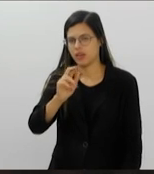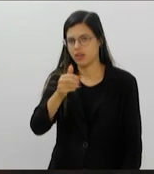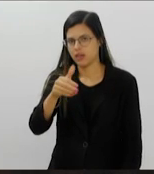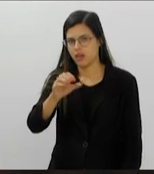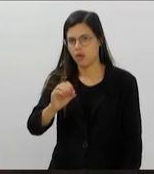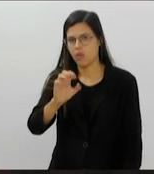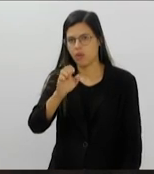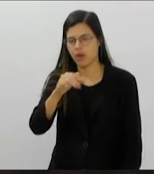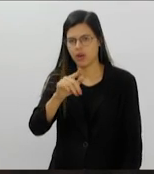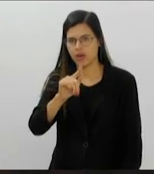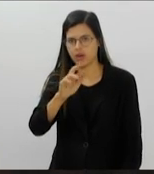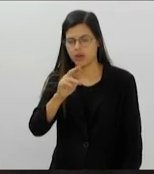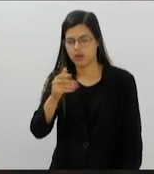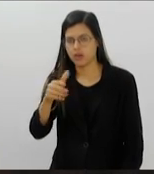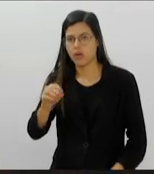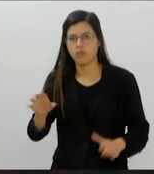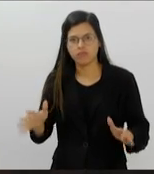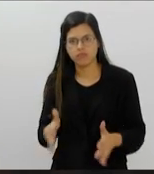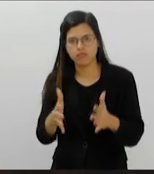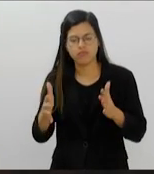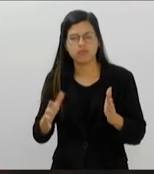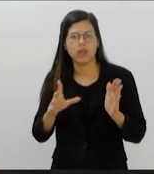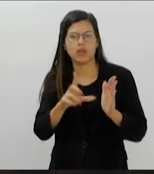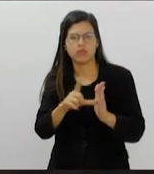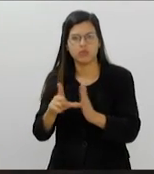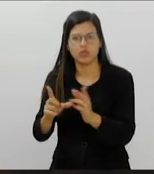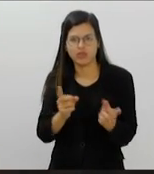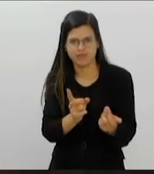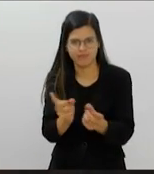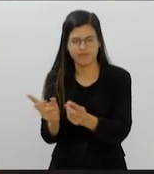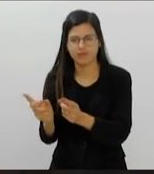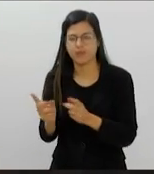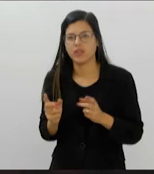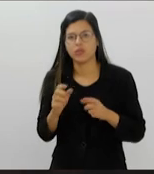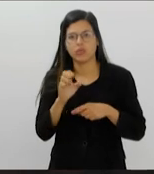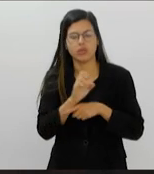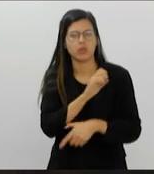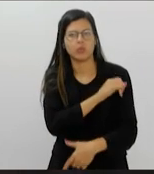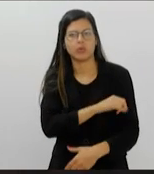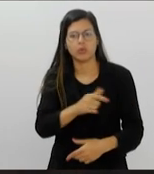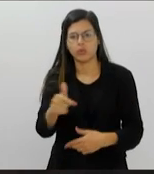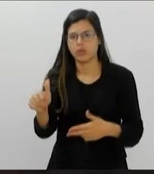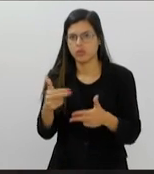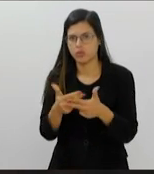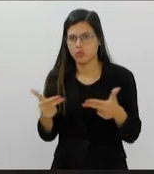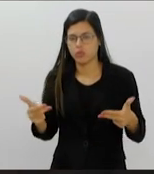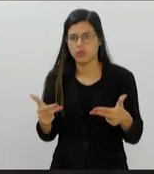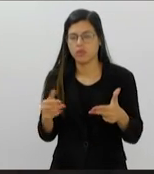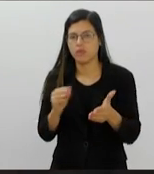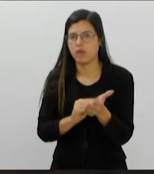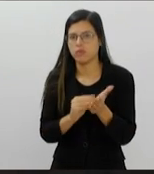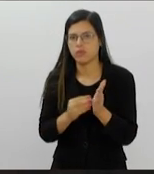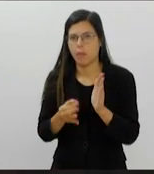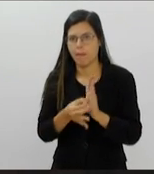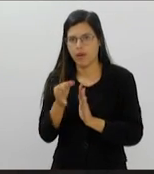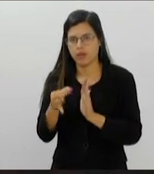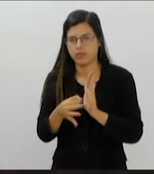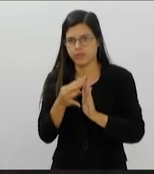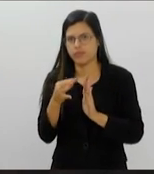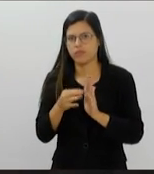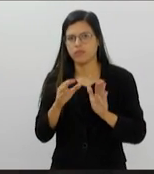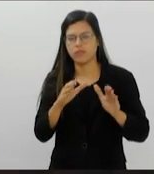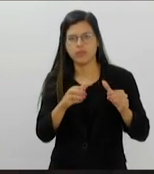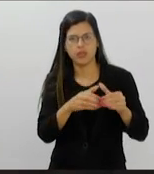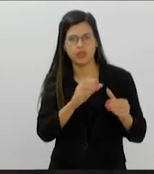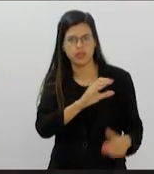incentivo ao comércio varejista do Estado do Rio de Janeiro e dá outras providências, pendendo de pareceres das comissões